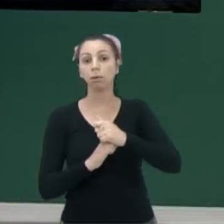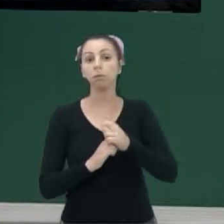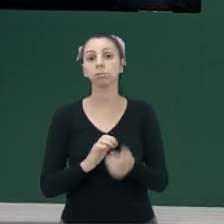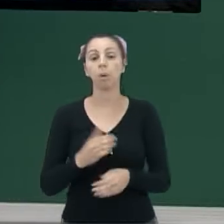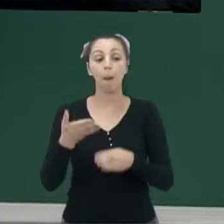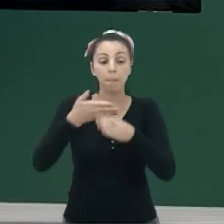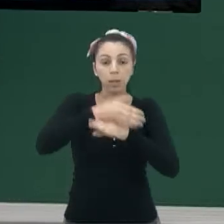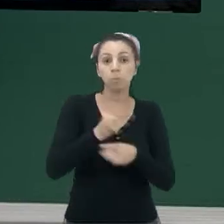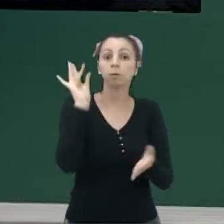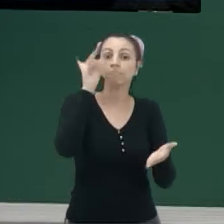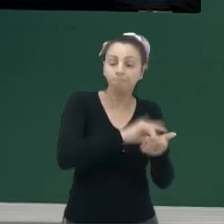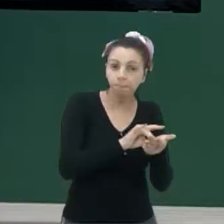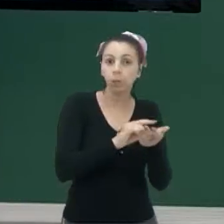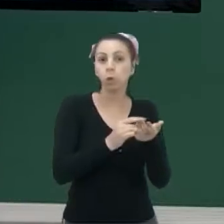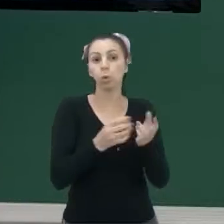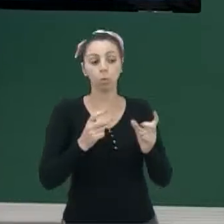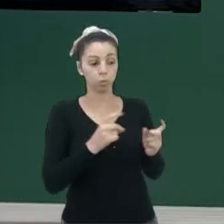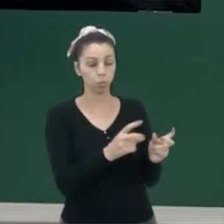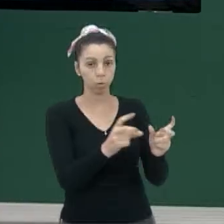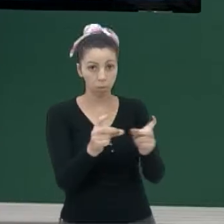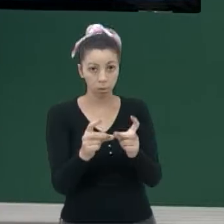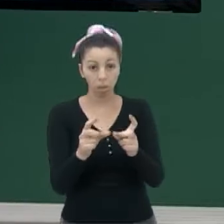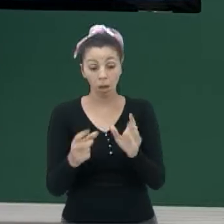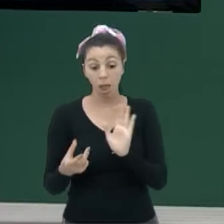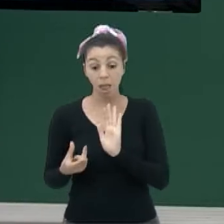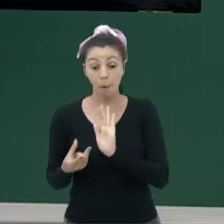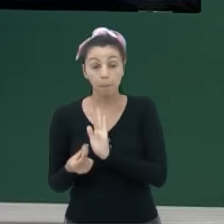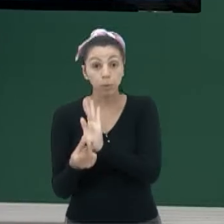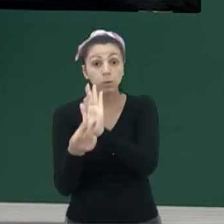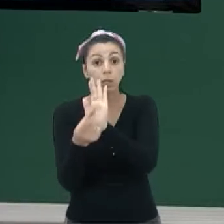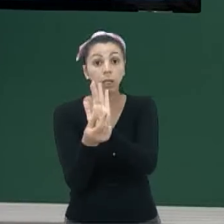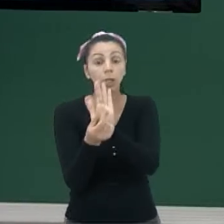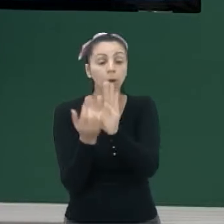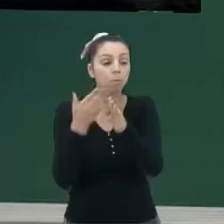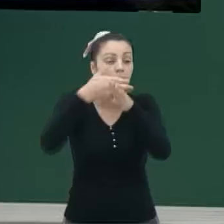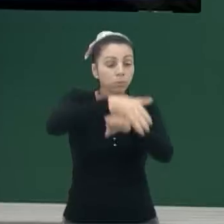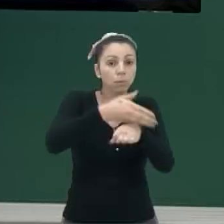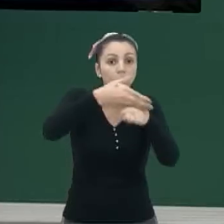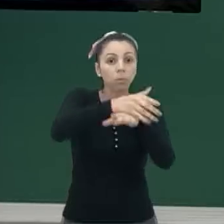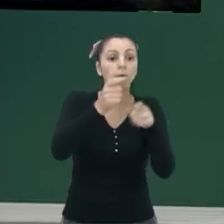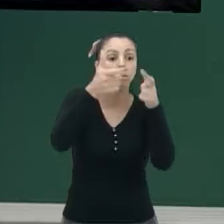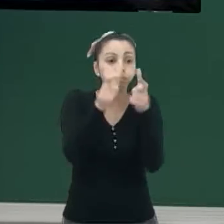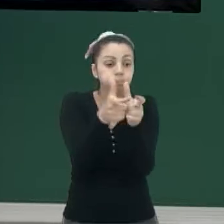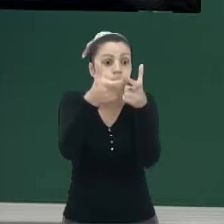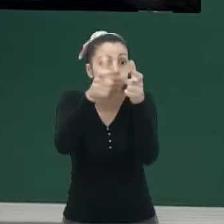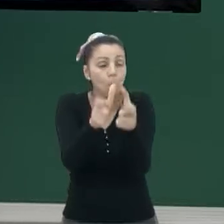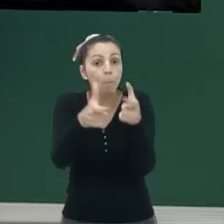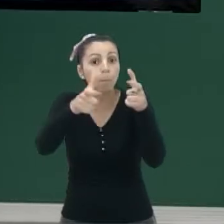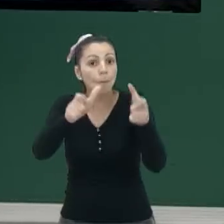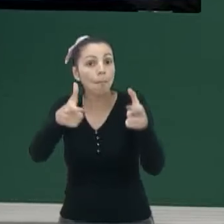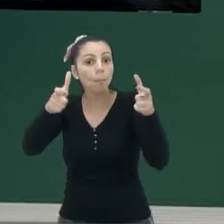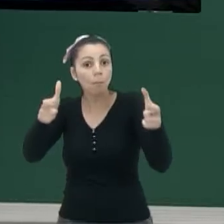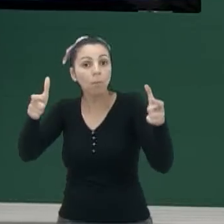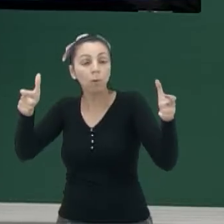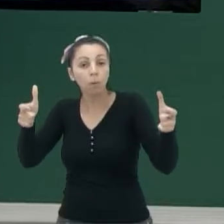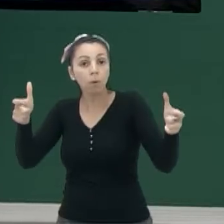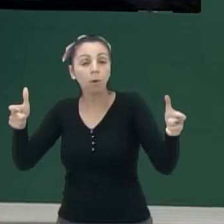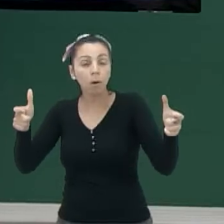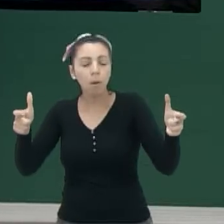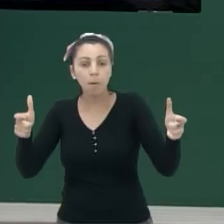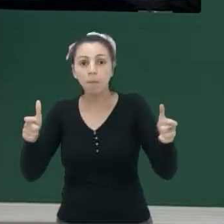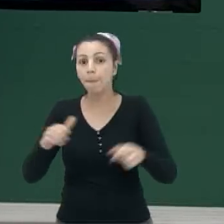a gente tem uma burguesia cada vez maior, cada vez mais participativa, cada vez com maior poder.